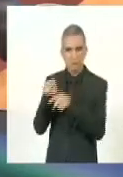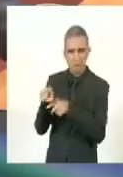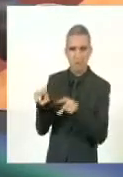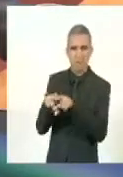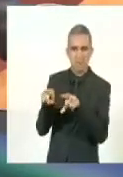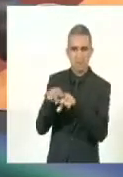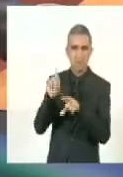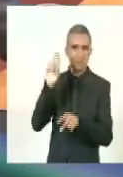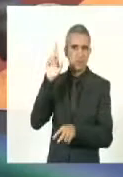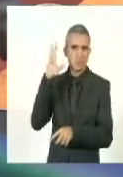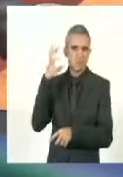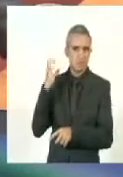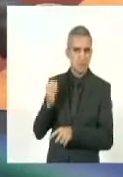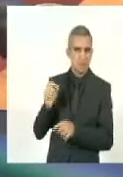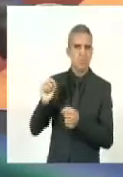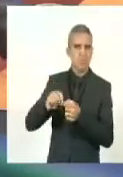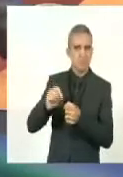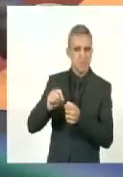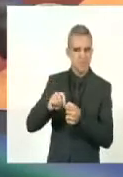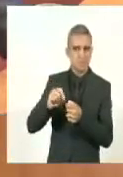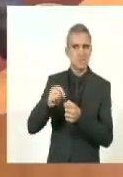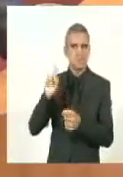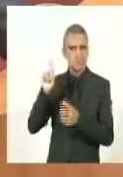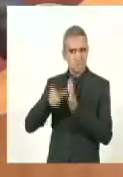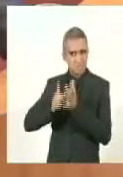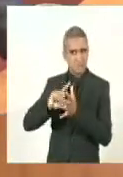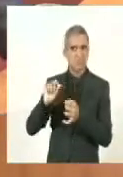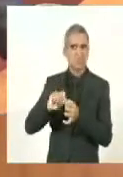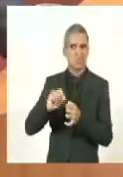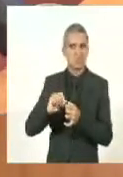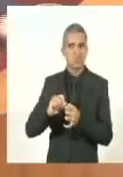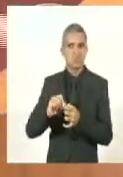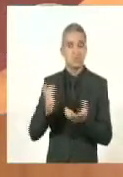Não preciso nem responder que nós estamos no governo da mudança e da moralidade, né?